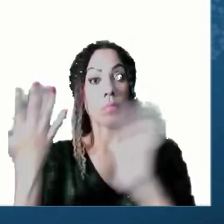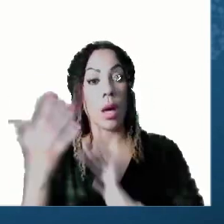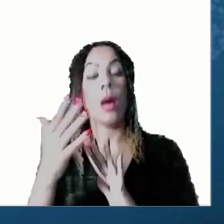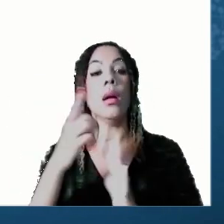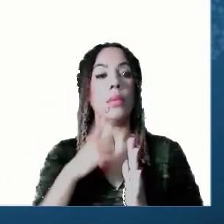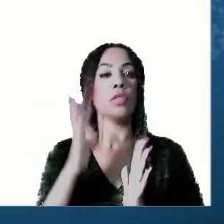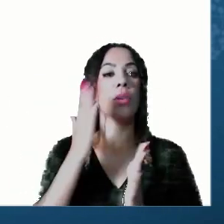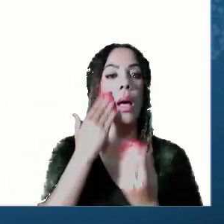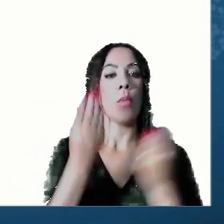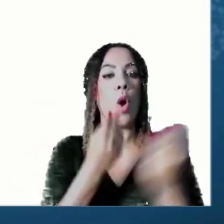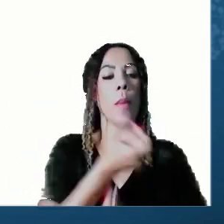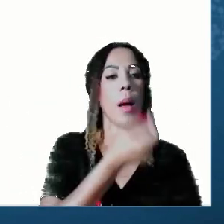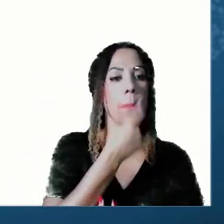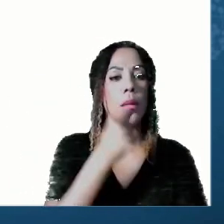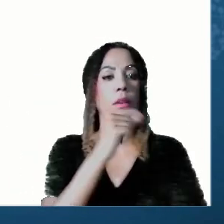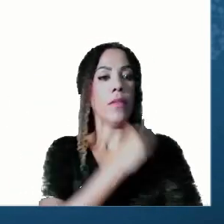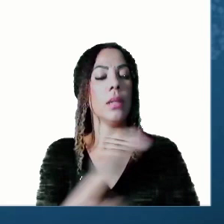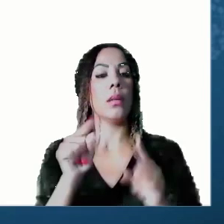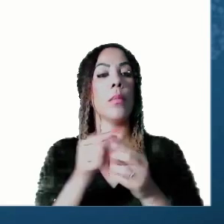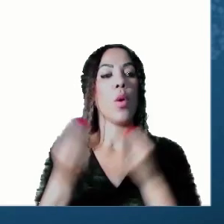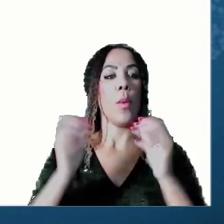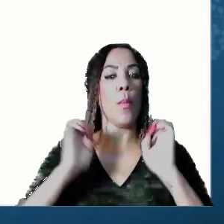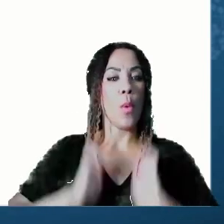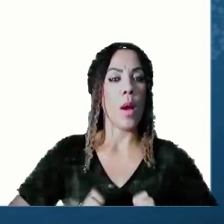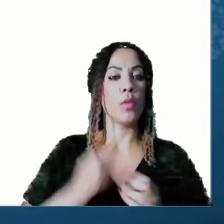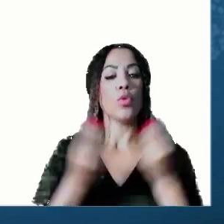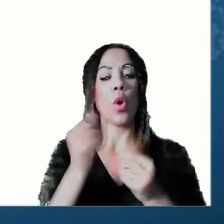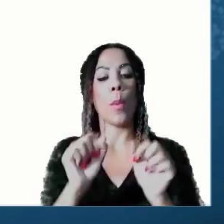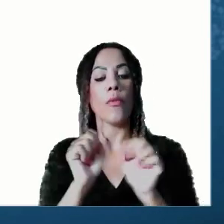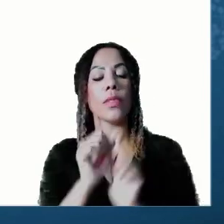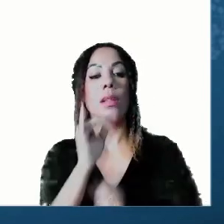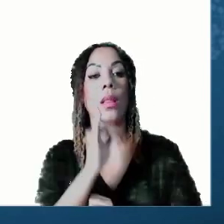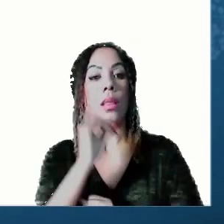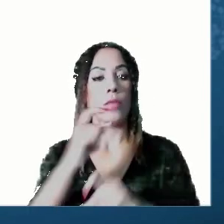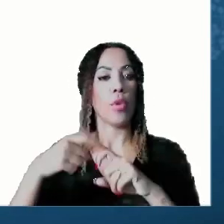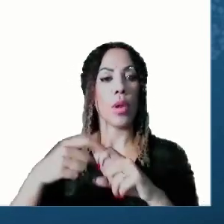e vacina, mas também questões éticas, como desenhar testes clínicos e tudo que